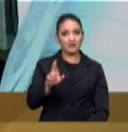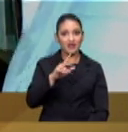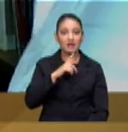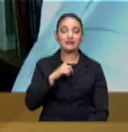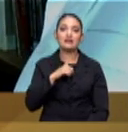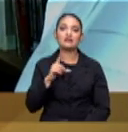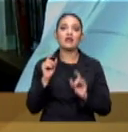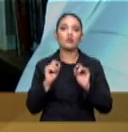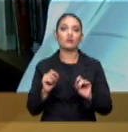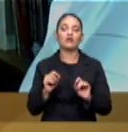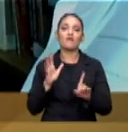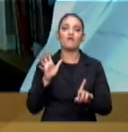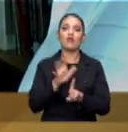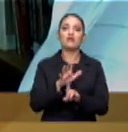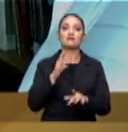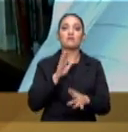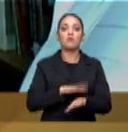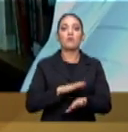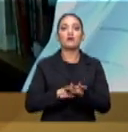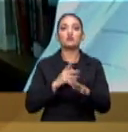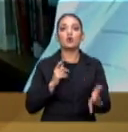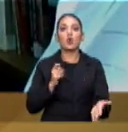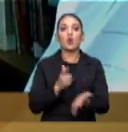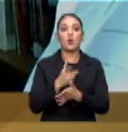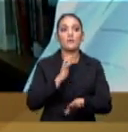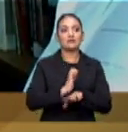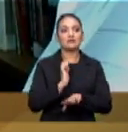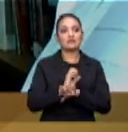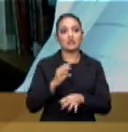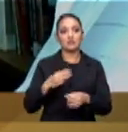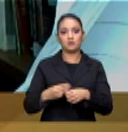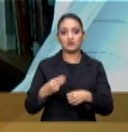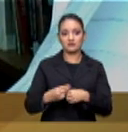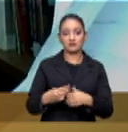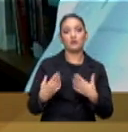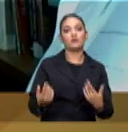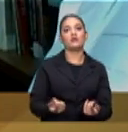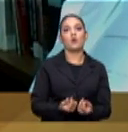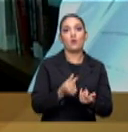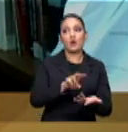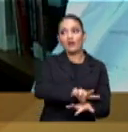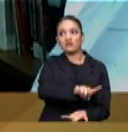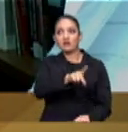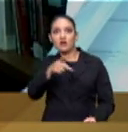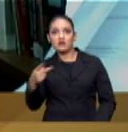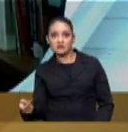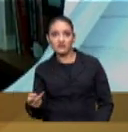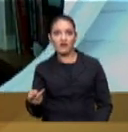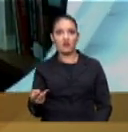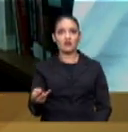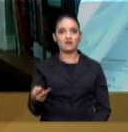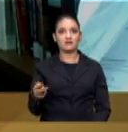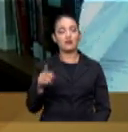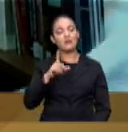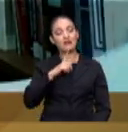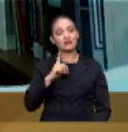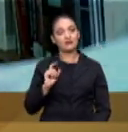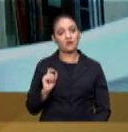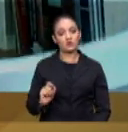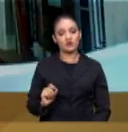de estados e municípios. É uma transferência de receitas, uma transferência de recursos para